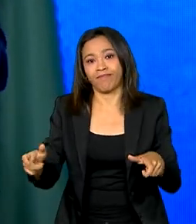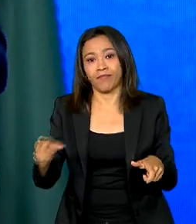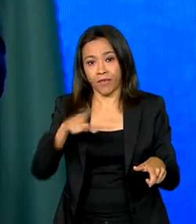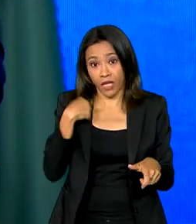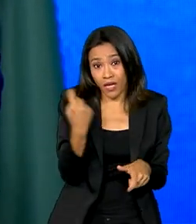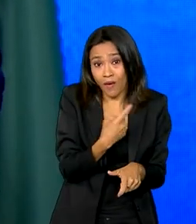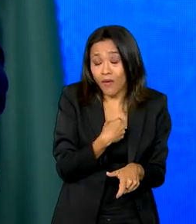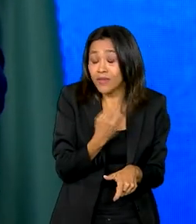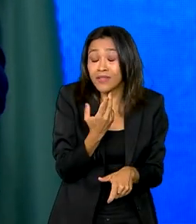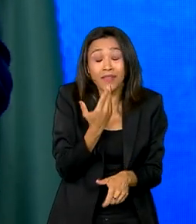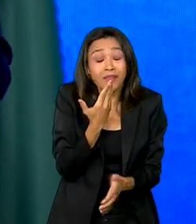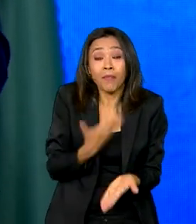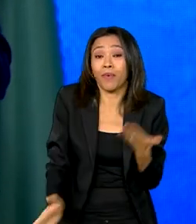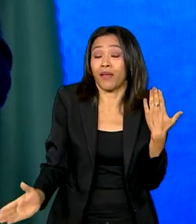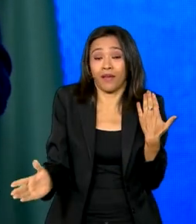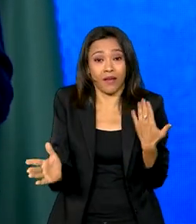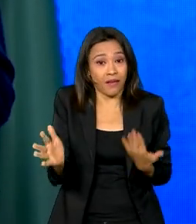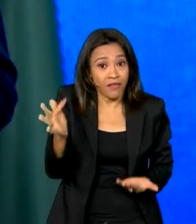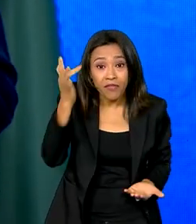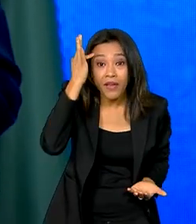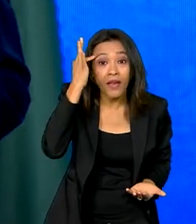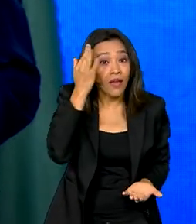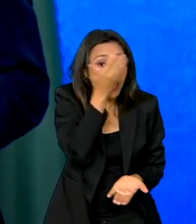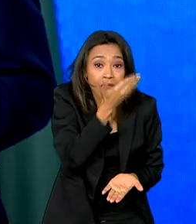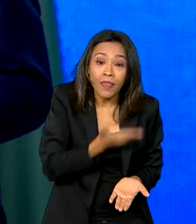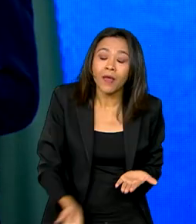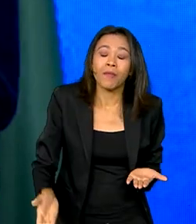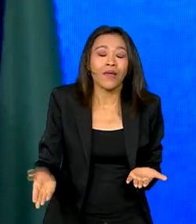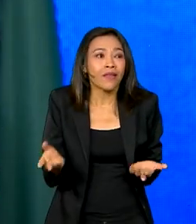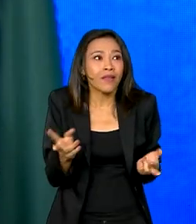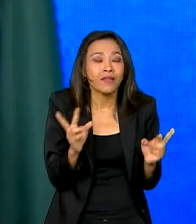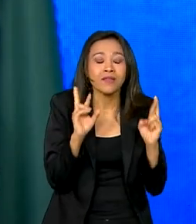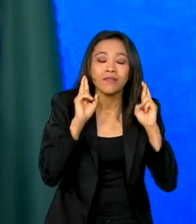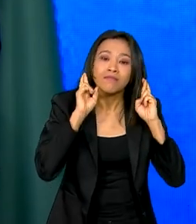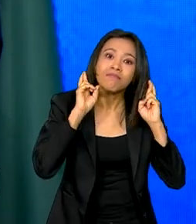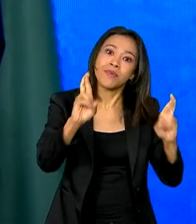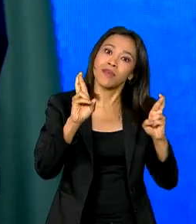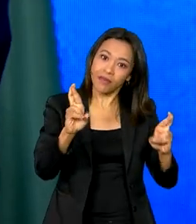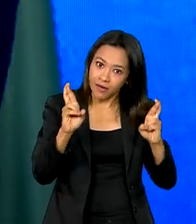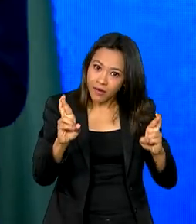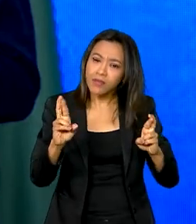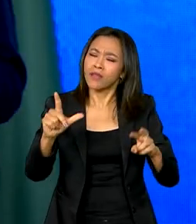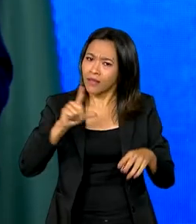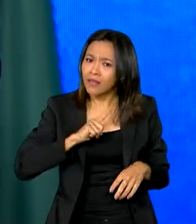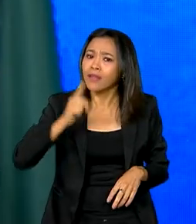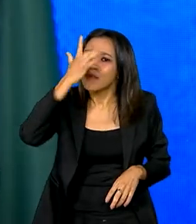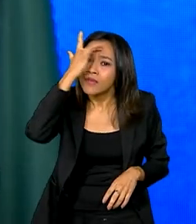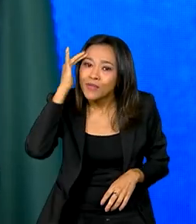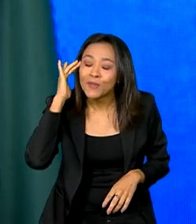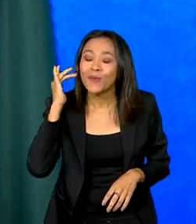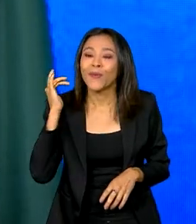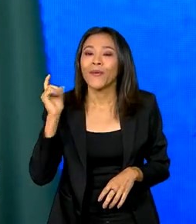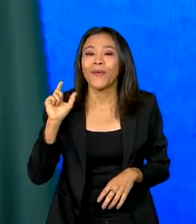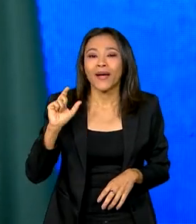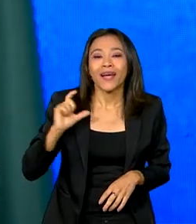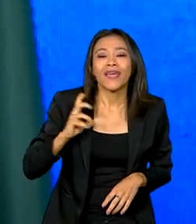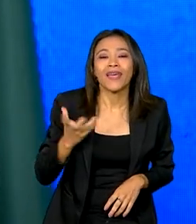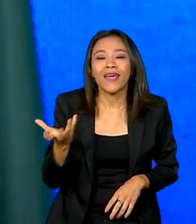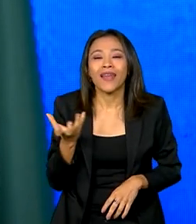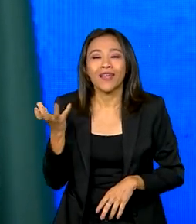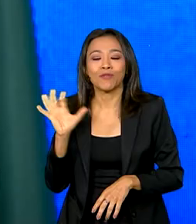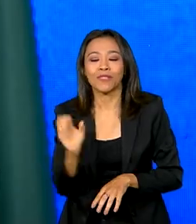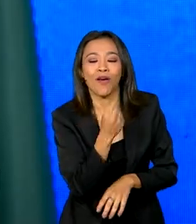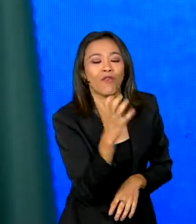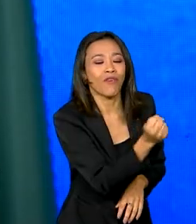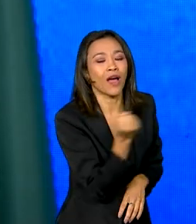perca nunca a fé, nunca a esperança de que tem mais gente querendo salvar do que gente querendo